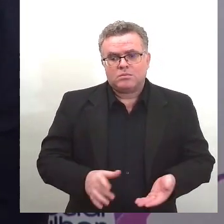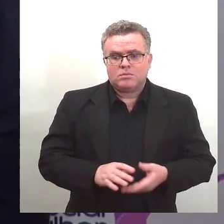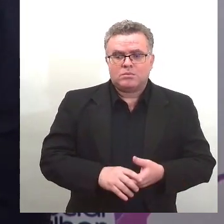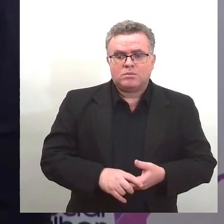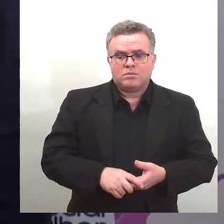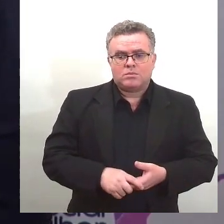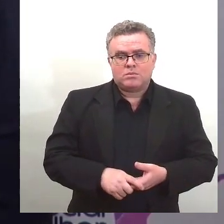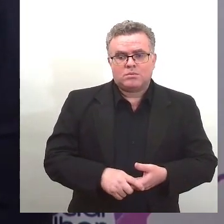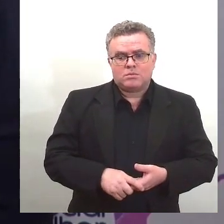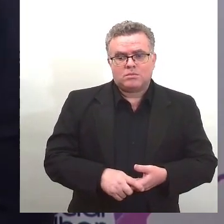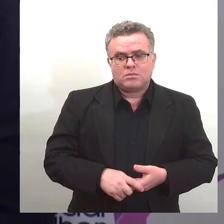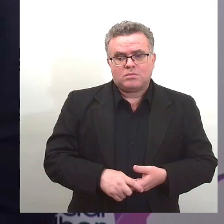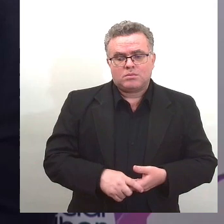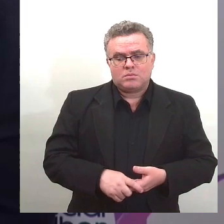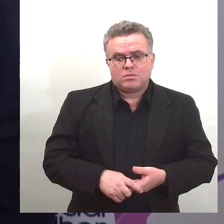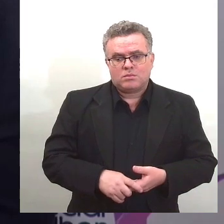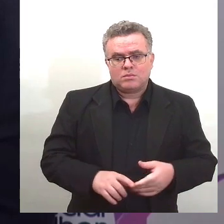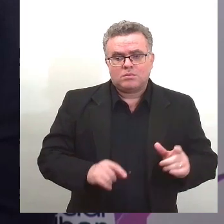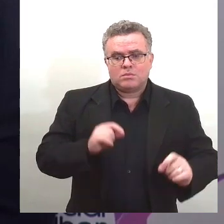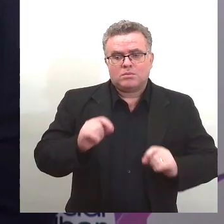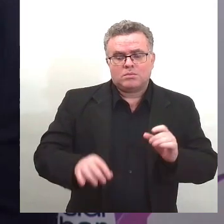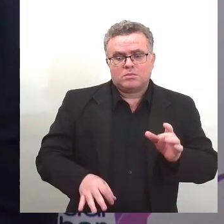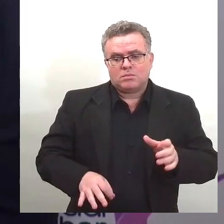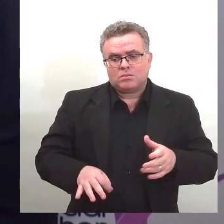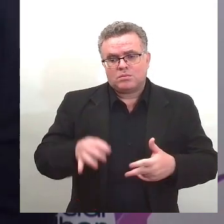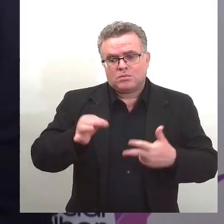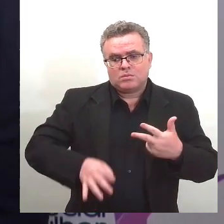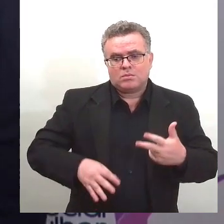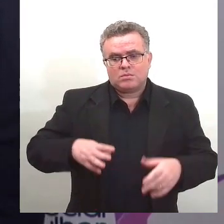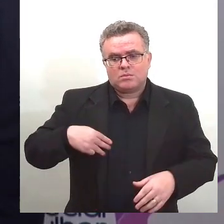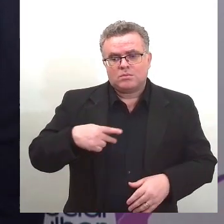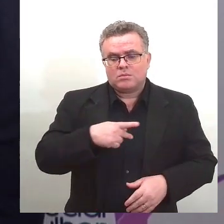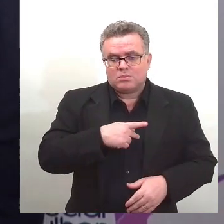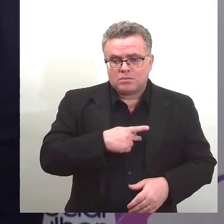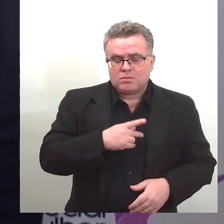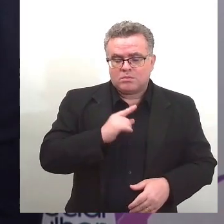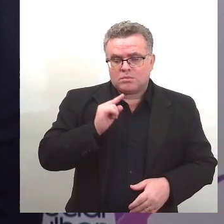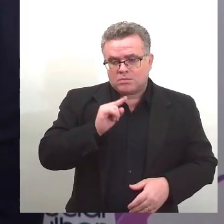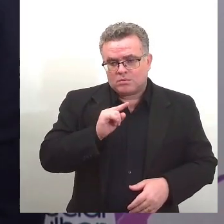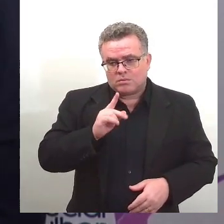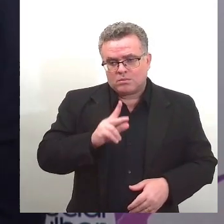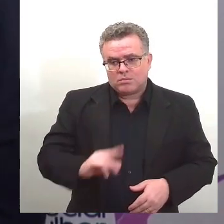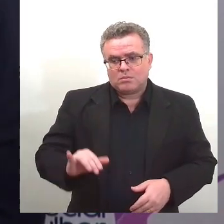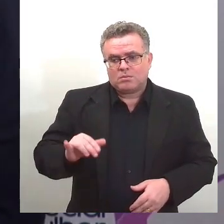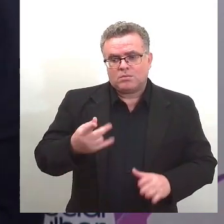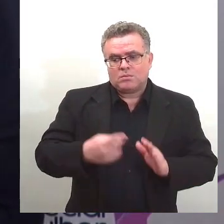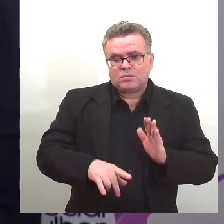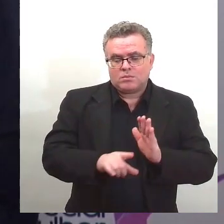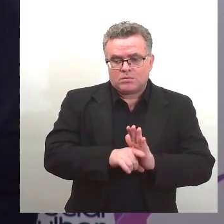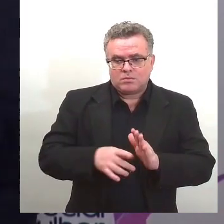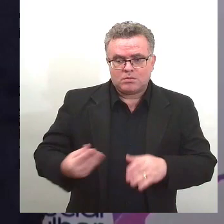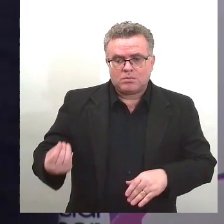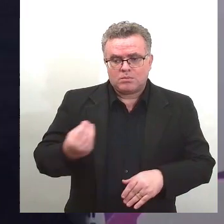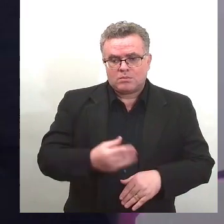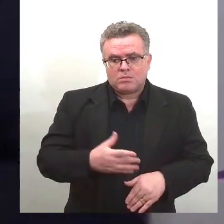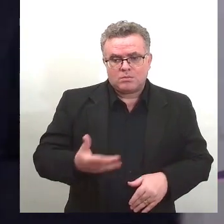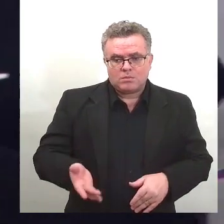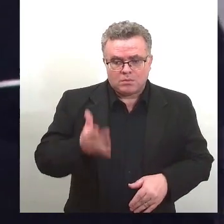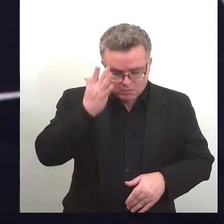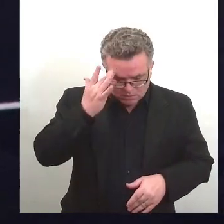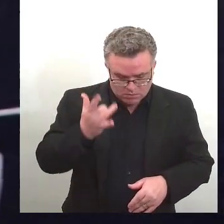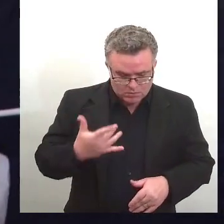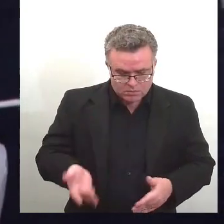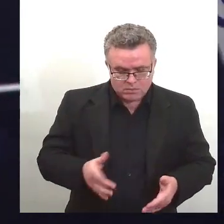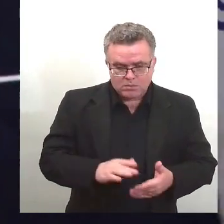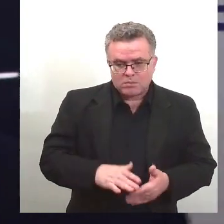iniciativa do Poder Judiciário e do Ministério Público que estarão pautados aqui na ordem do dia da sessão ordinária de amanhã. Muito obrigado mais